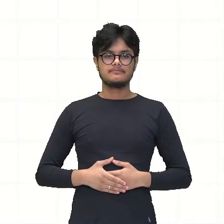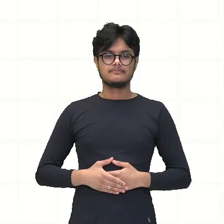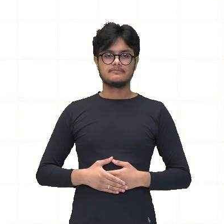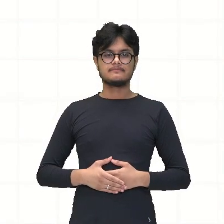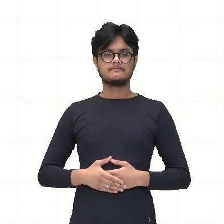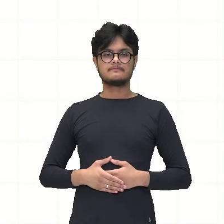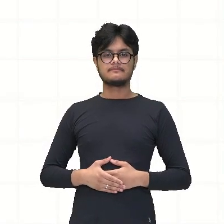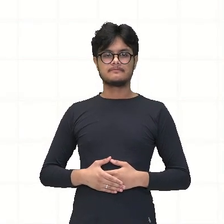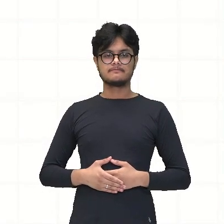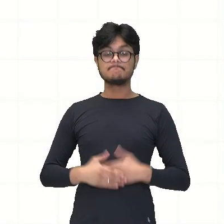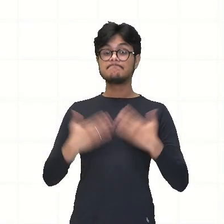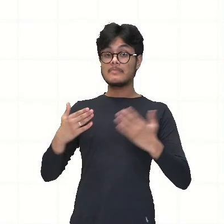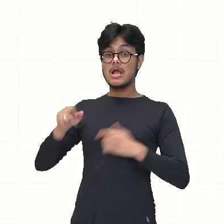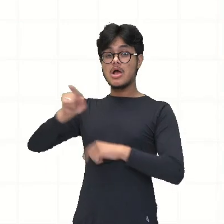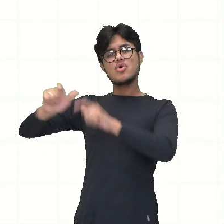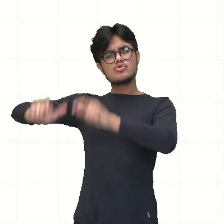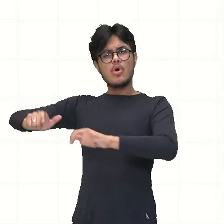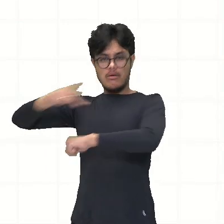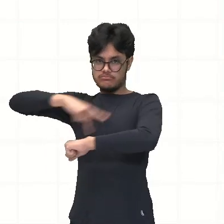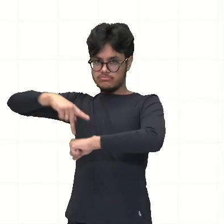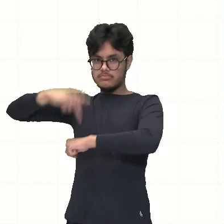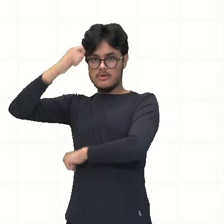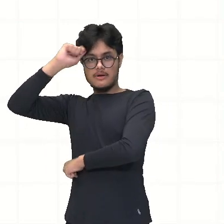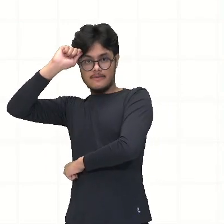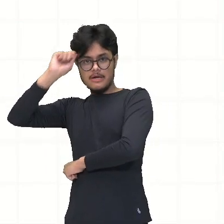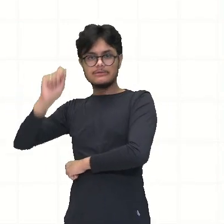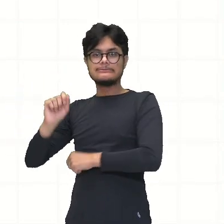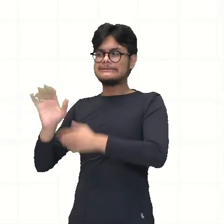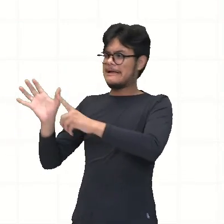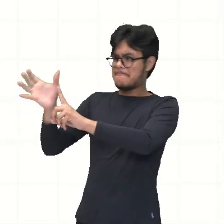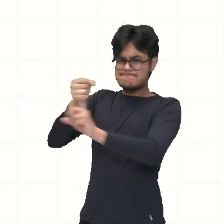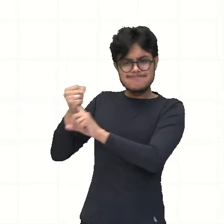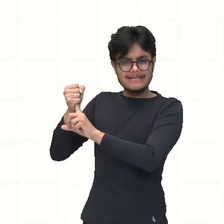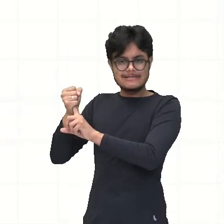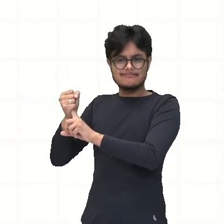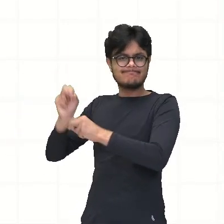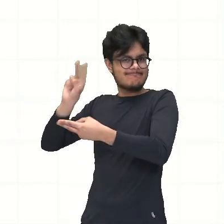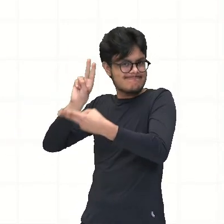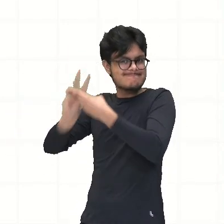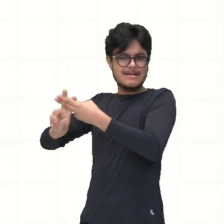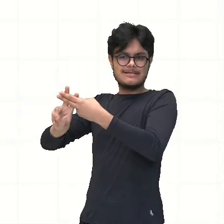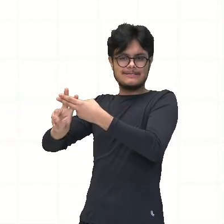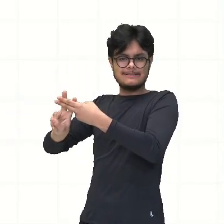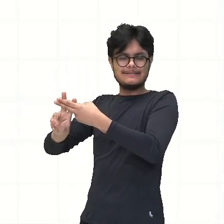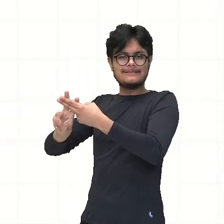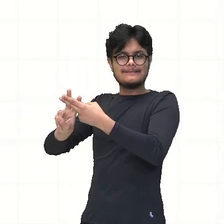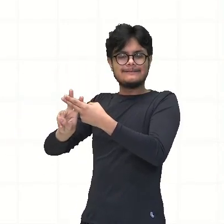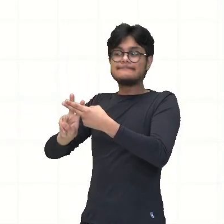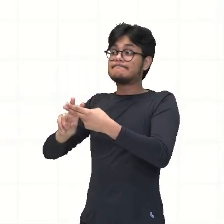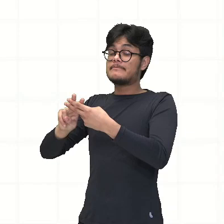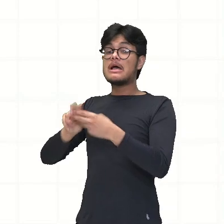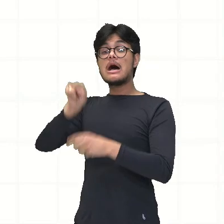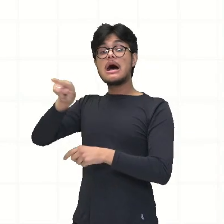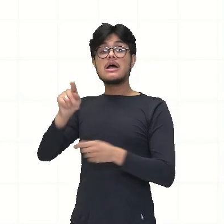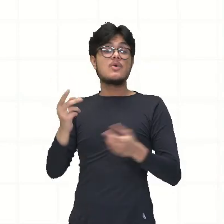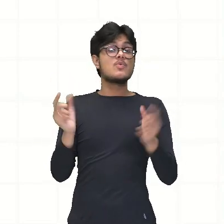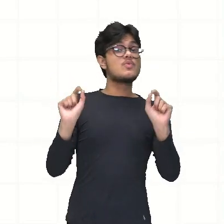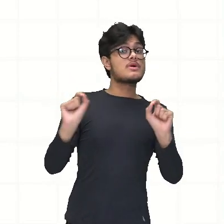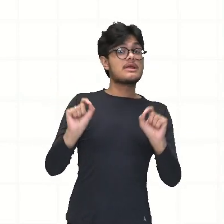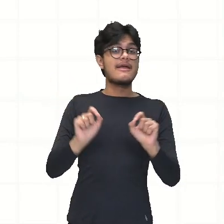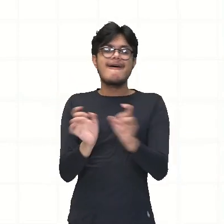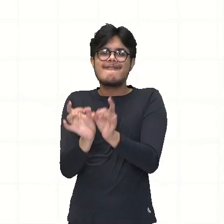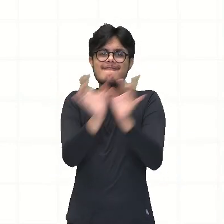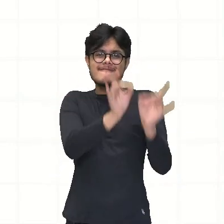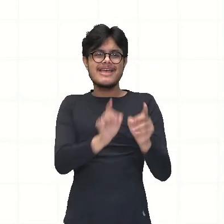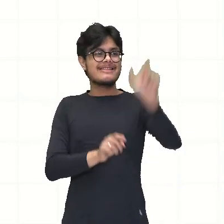por mercadores lá no continente africano, tá bom? Então eles eram vendidos aos portugueses